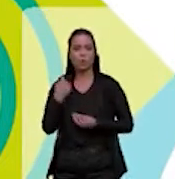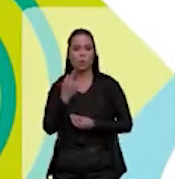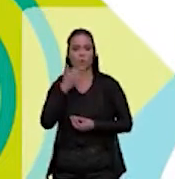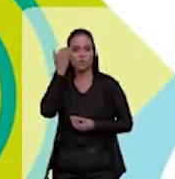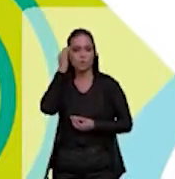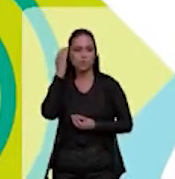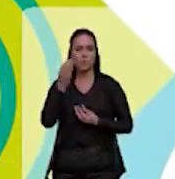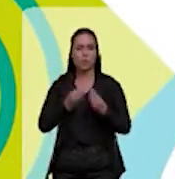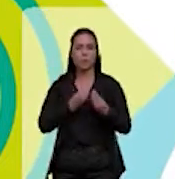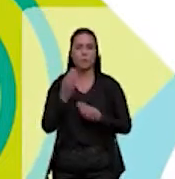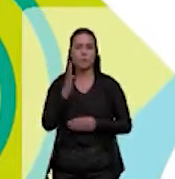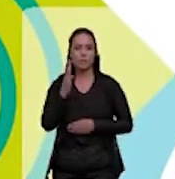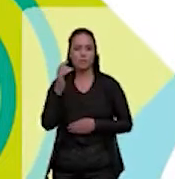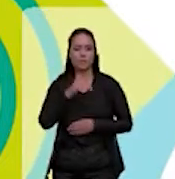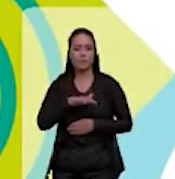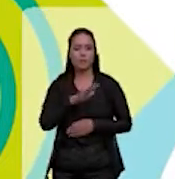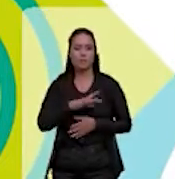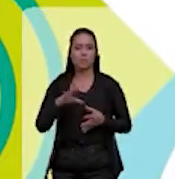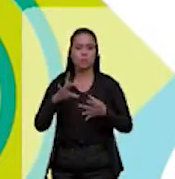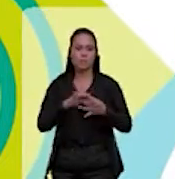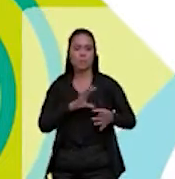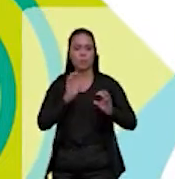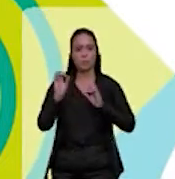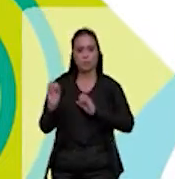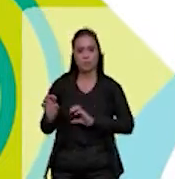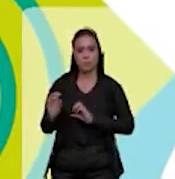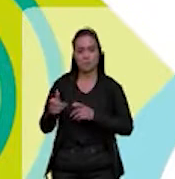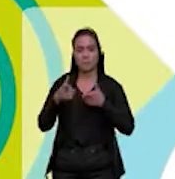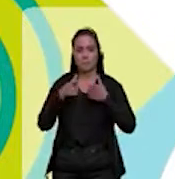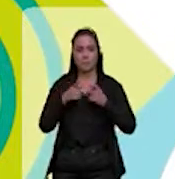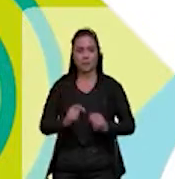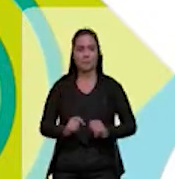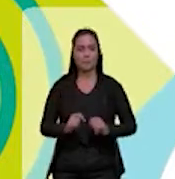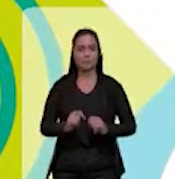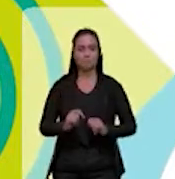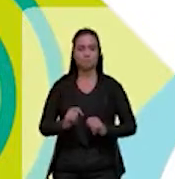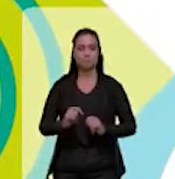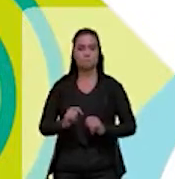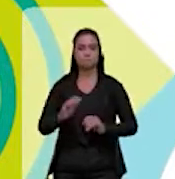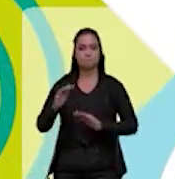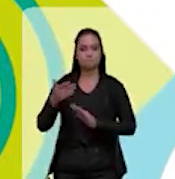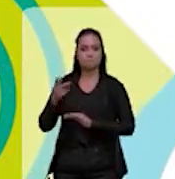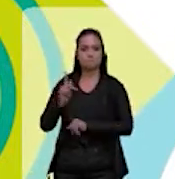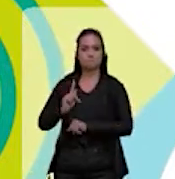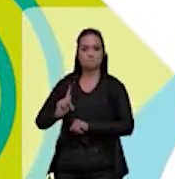nós entendemos como uma biblioteca Nesse contexto do ensino de língua estrangeira